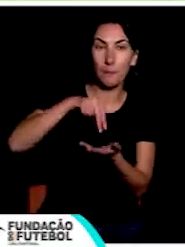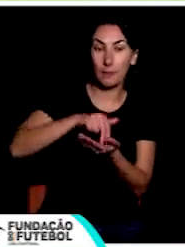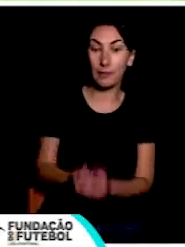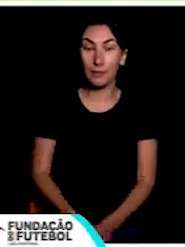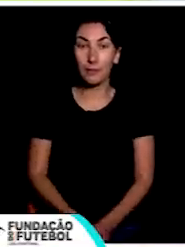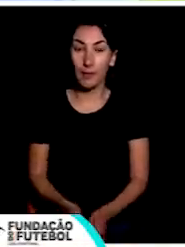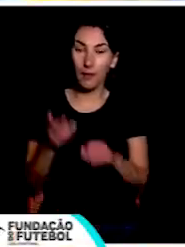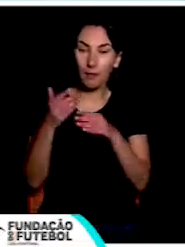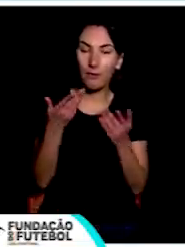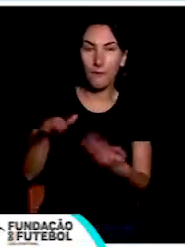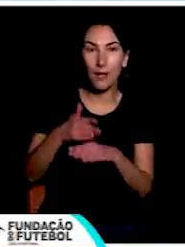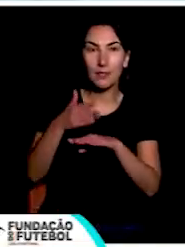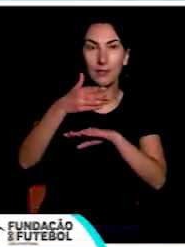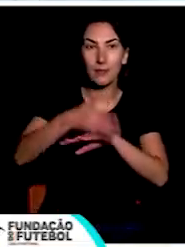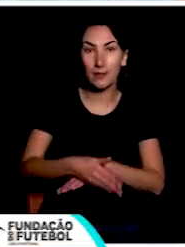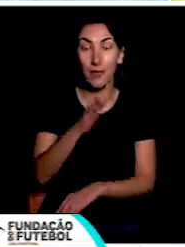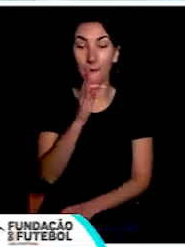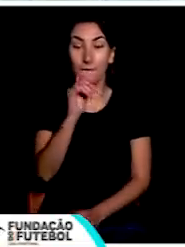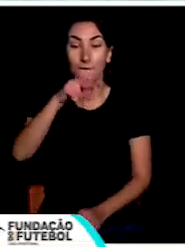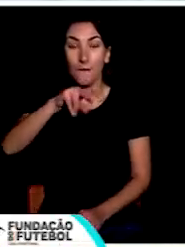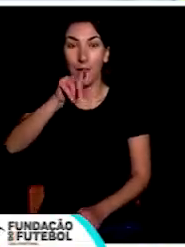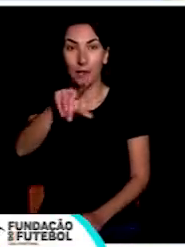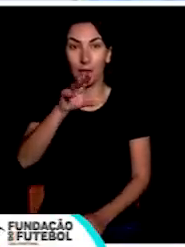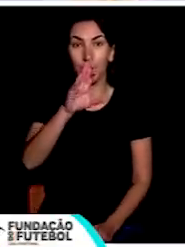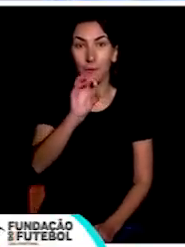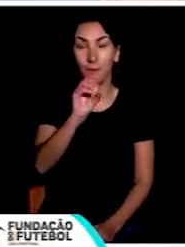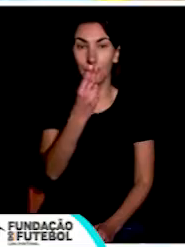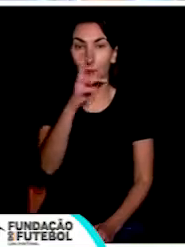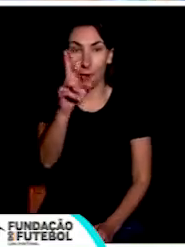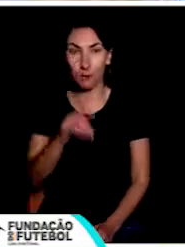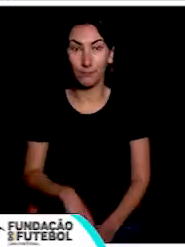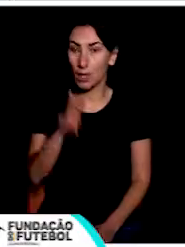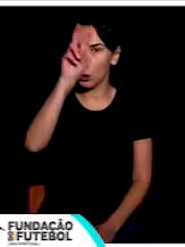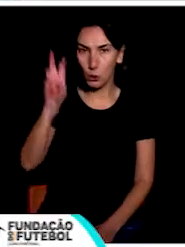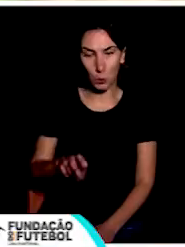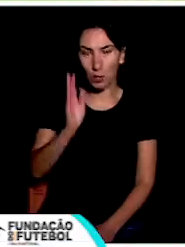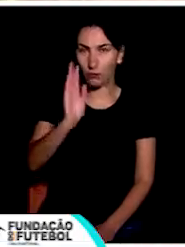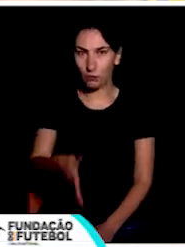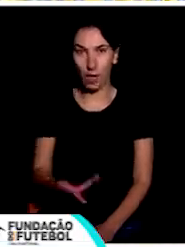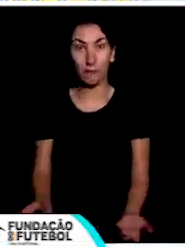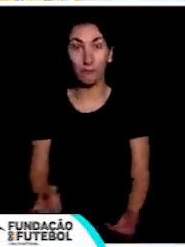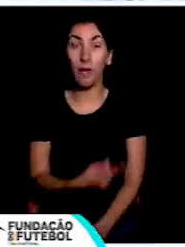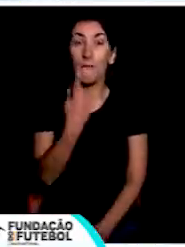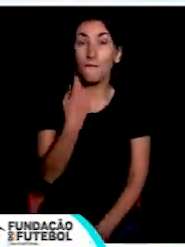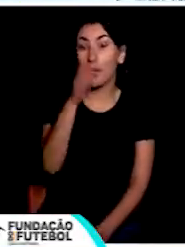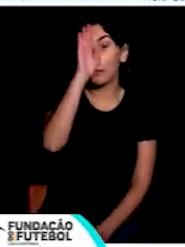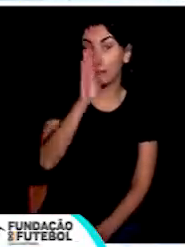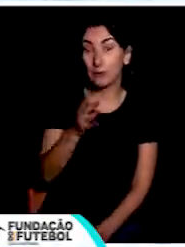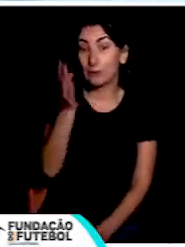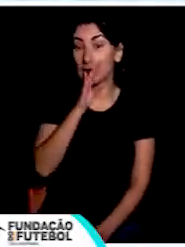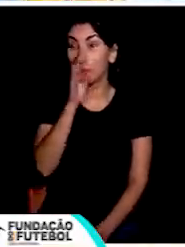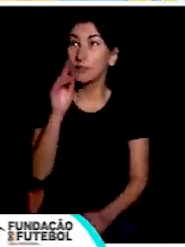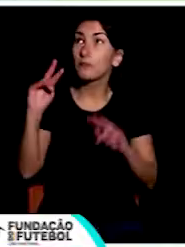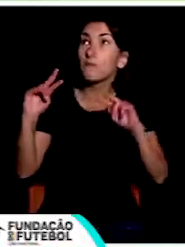fase de acesso à Final Four da Allianz Cup. O Estoril já tem lugar garantido. Está por saber se na condição